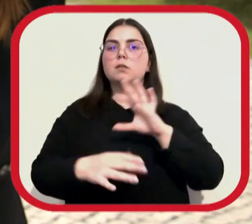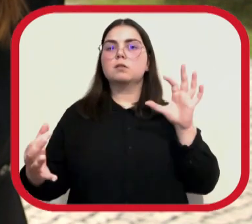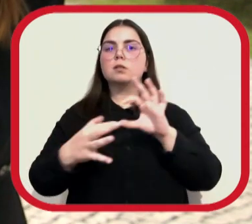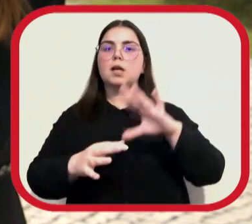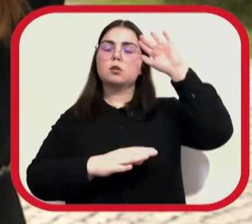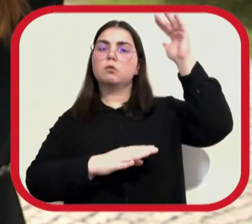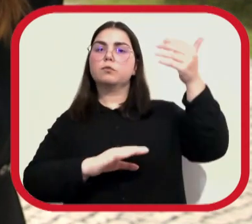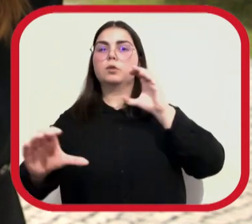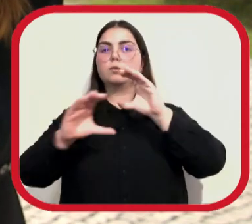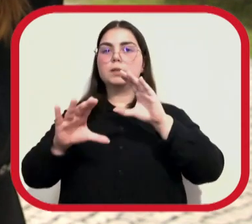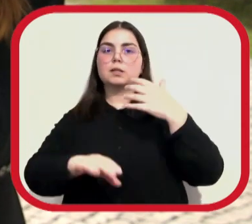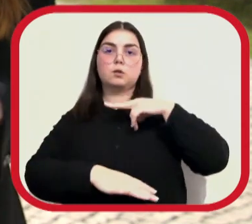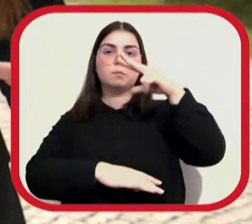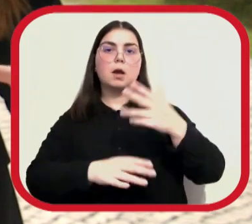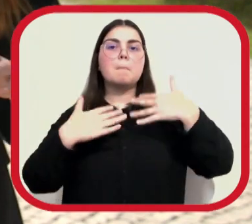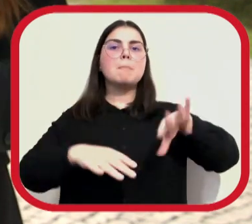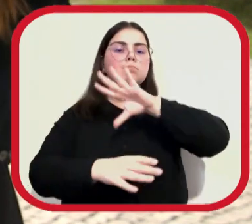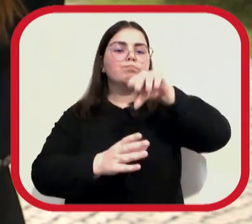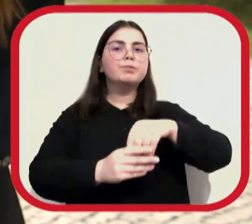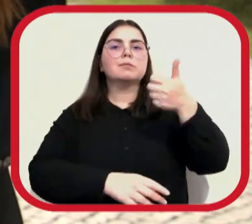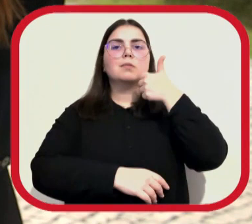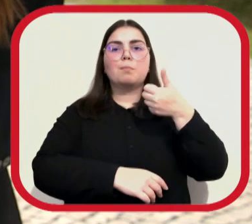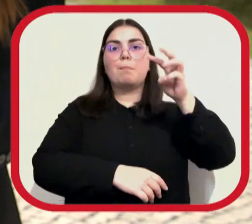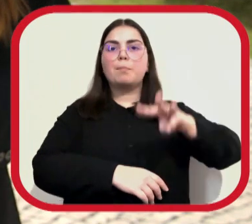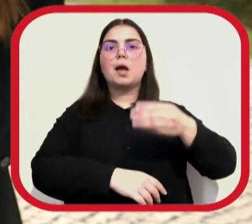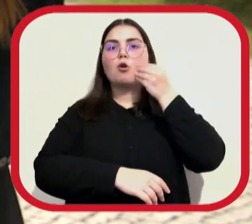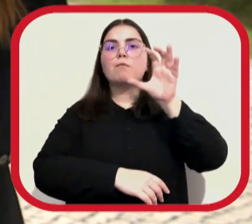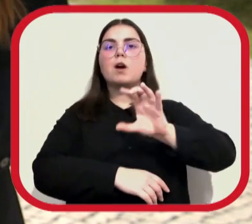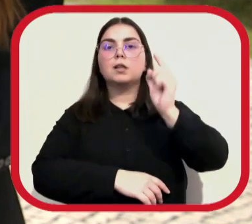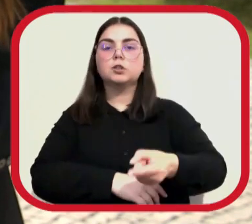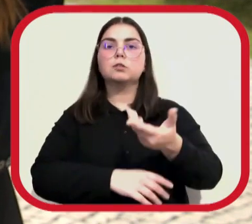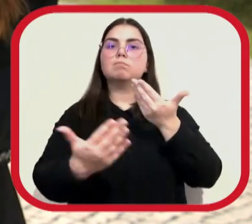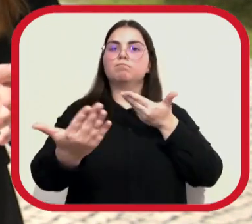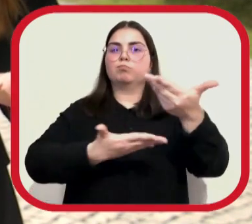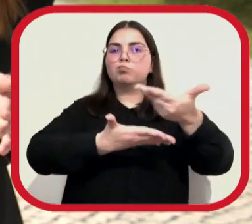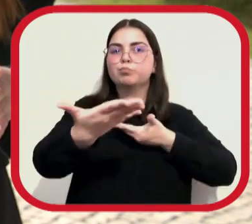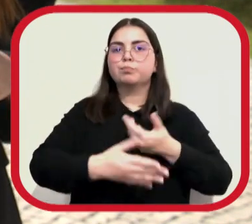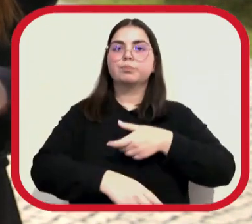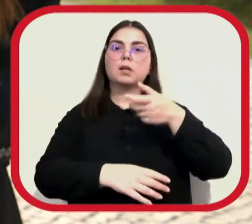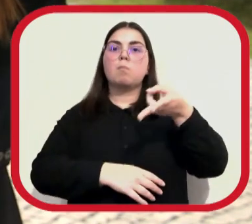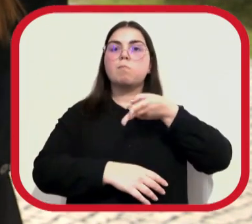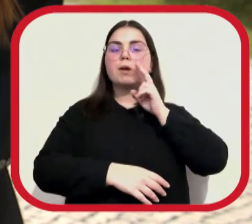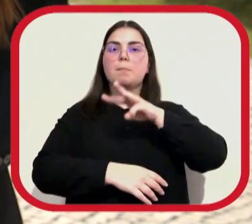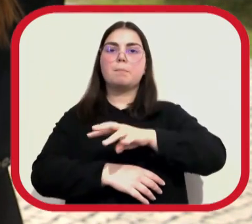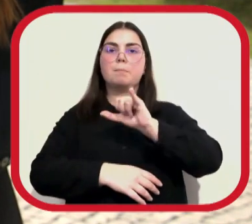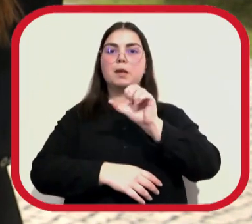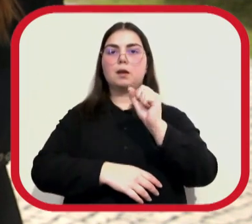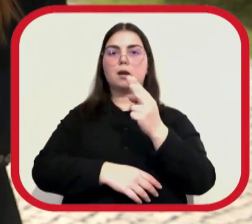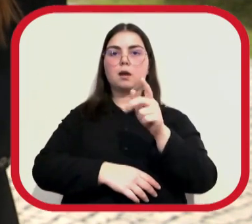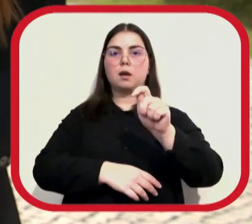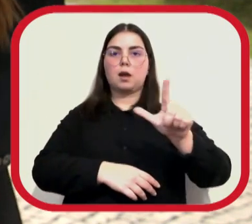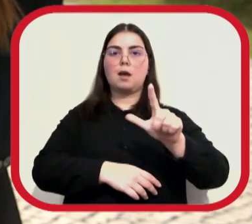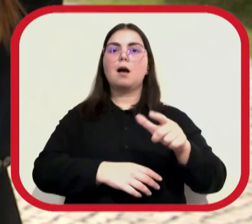responsáveis pelo futuro da comunicação em Portugal. Mas de que forma o Senjor se integra na freguesia de Belém? Em conversa com o diretor Miguel